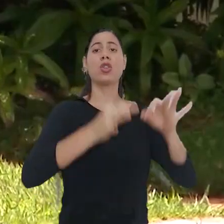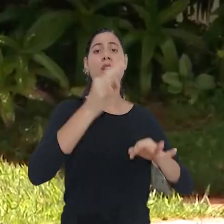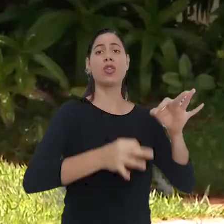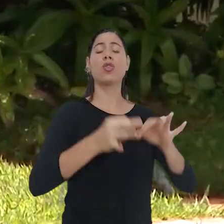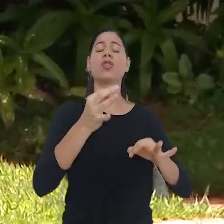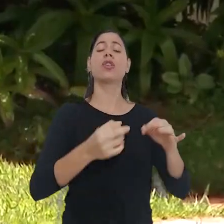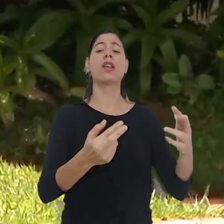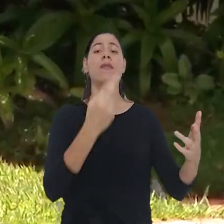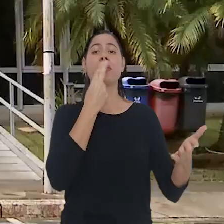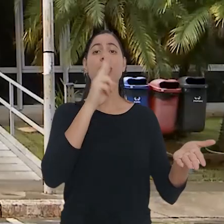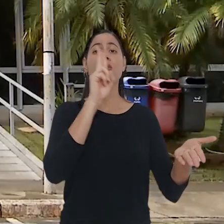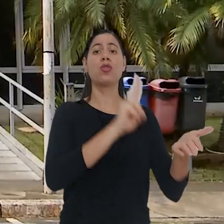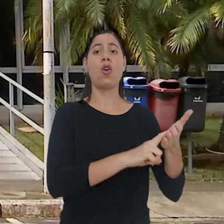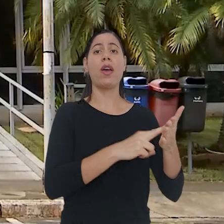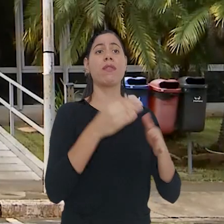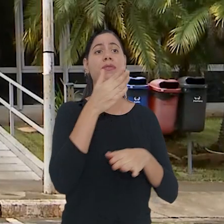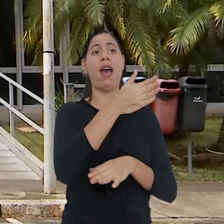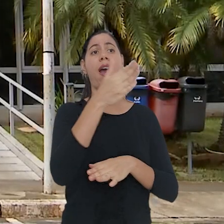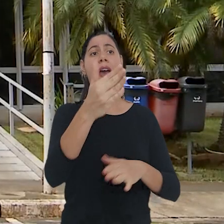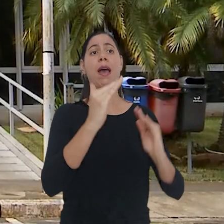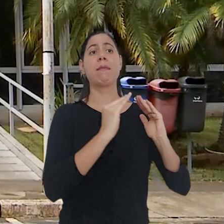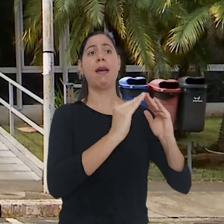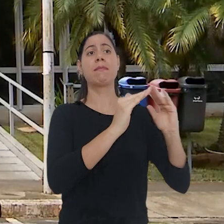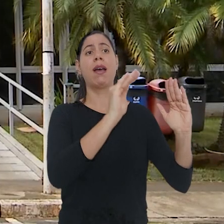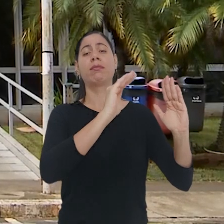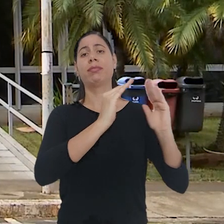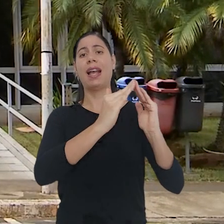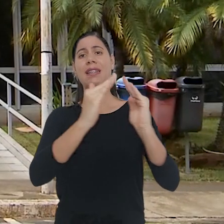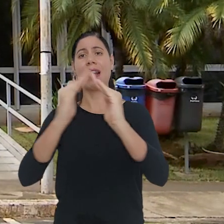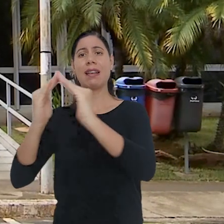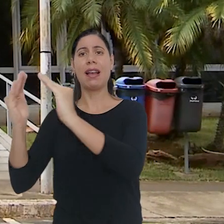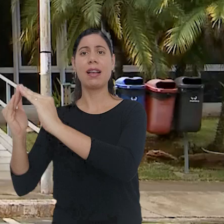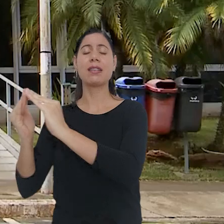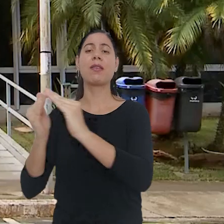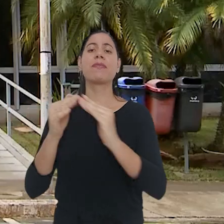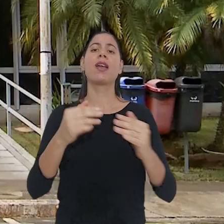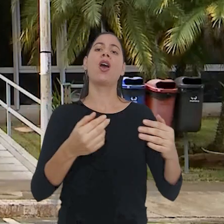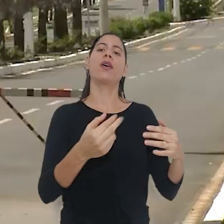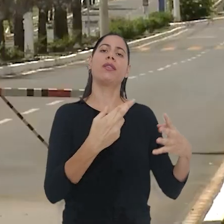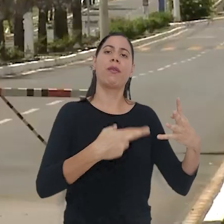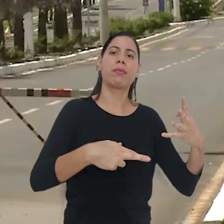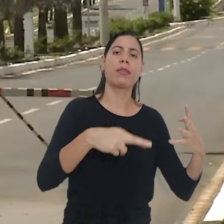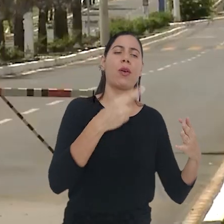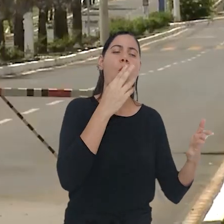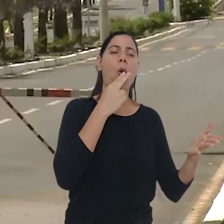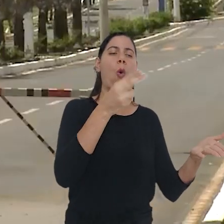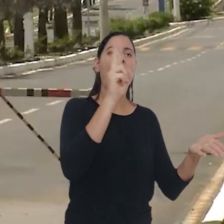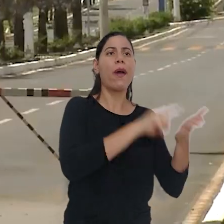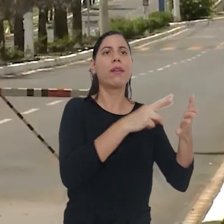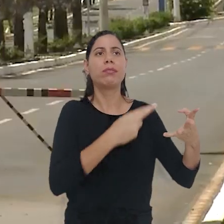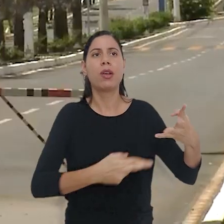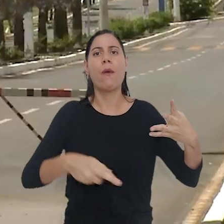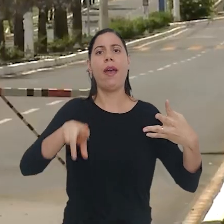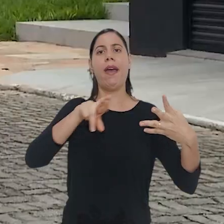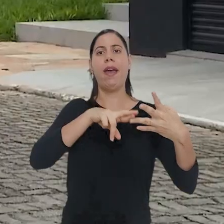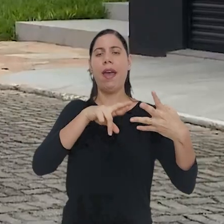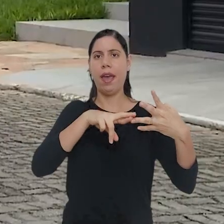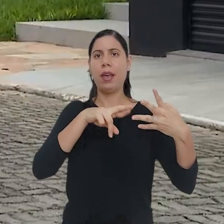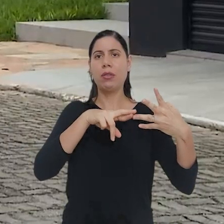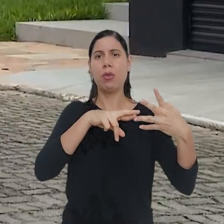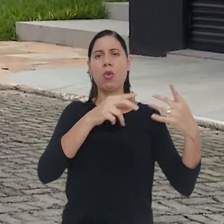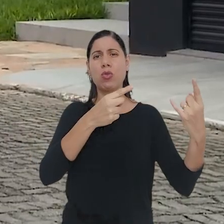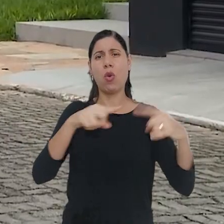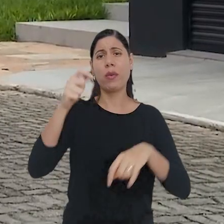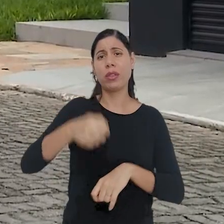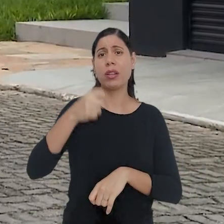entrega individualizada. Os Correios recorreram ao TRF1 contra a decisão, alegando que um condomínio horizontal deve